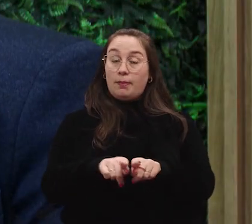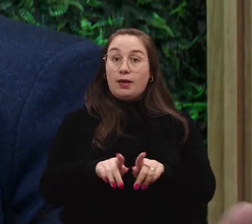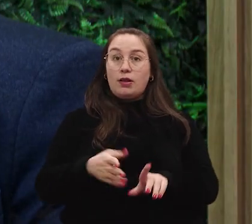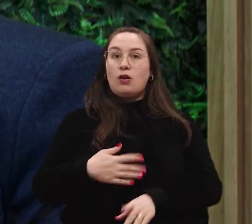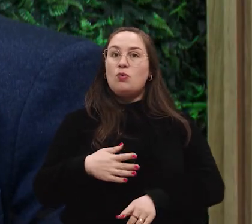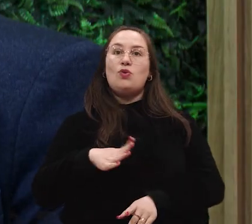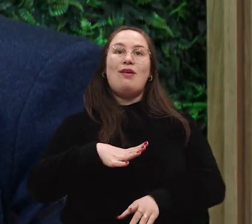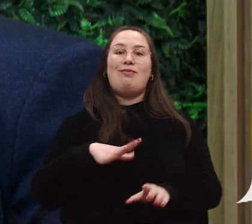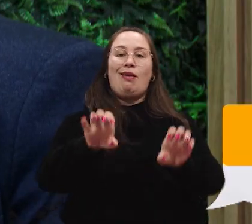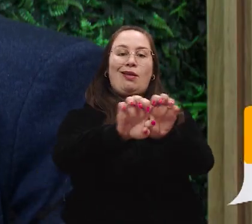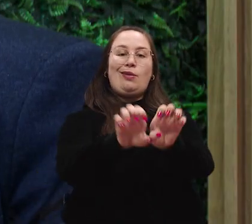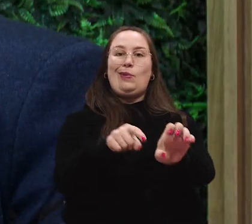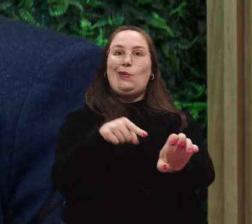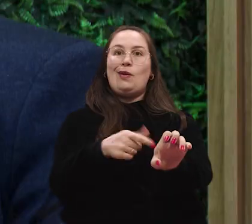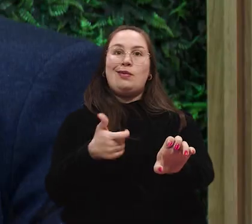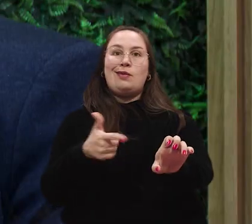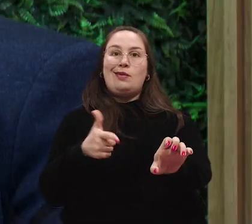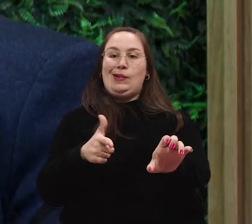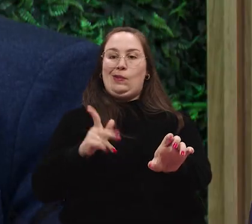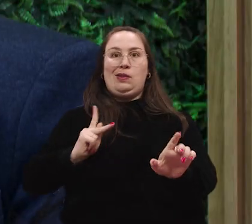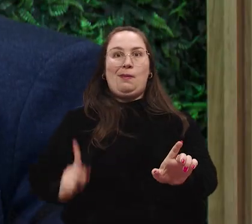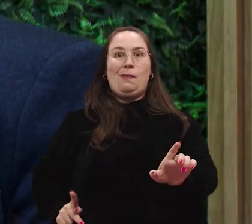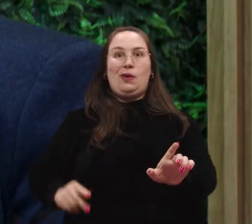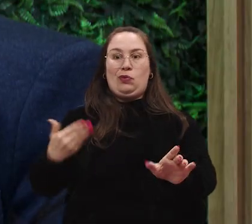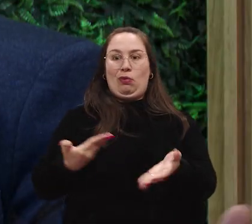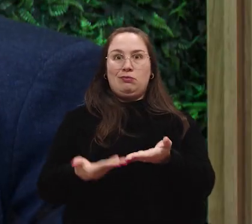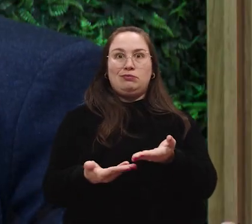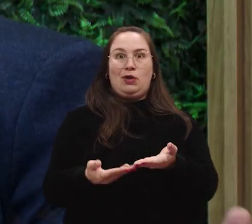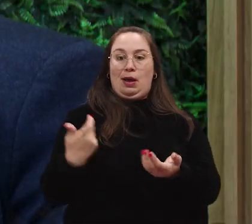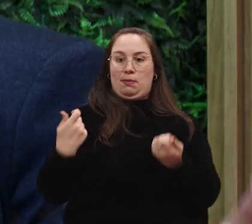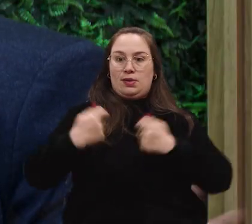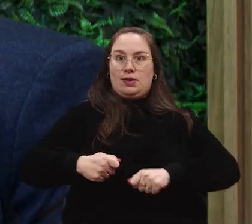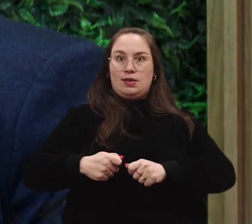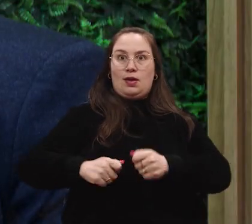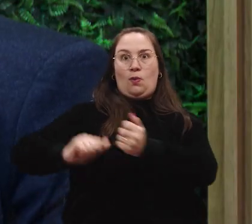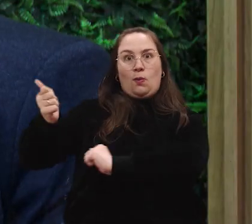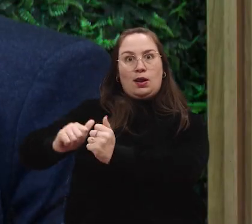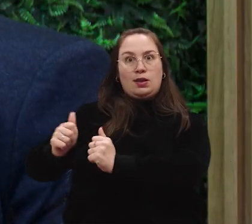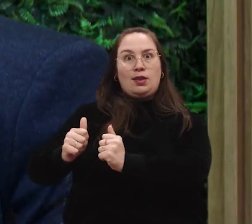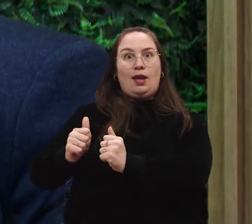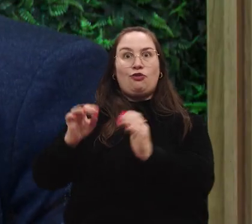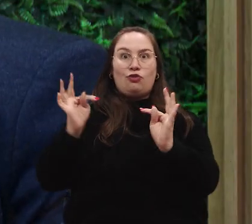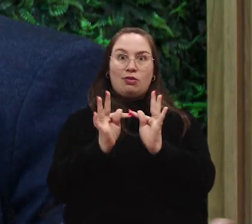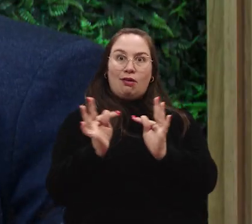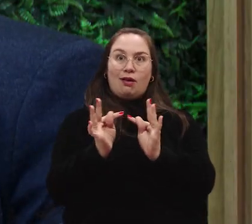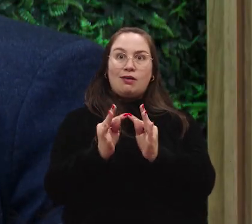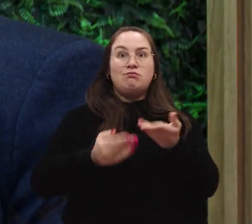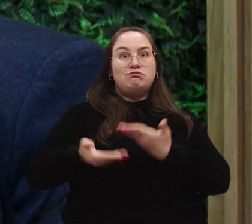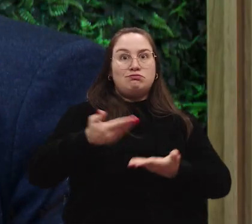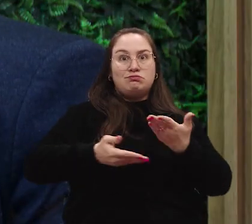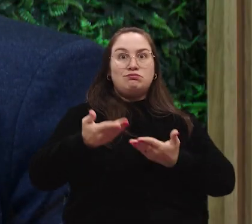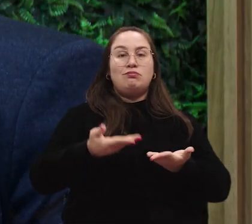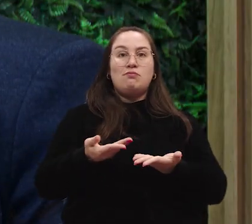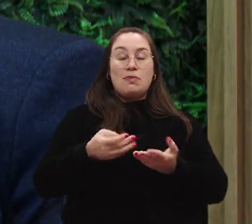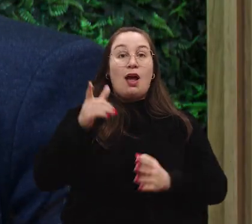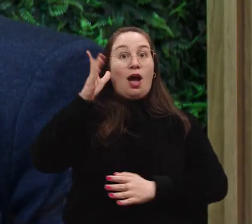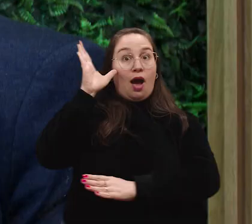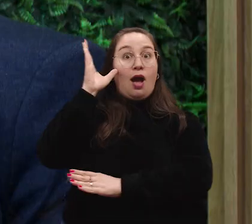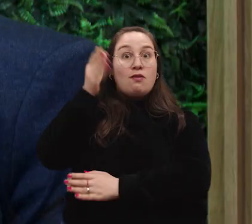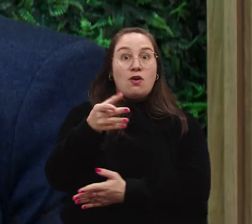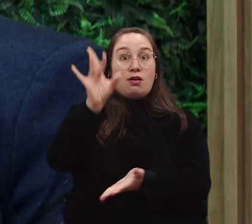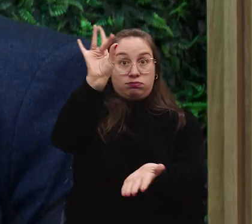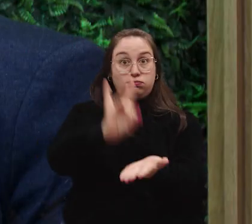Tu não adianta só ter o casco se tu não tem a capacitação, a qualidade técnica para atender as demandas e efetivamente